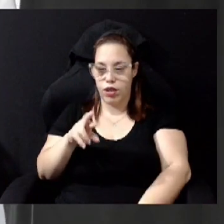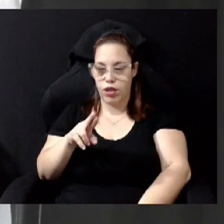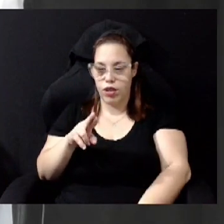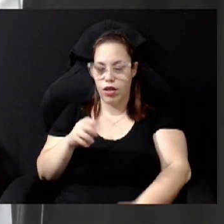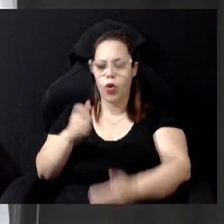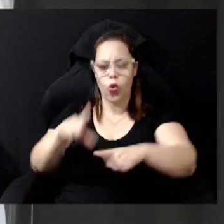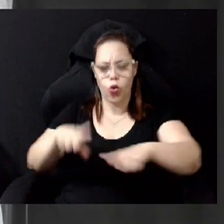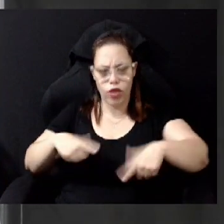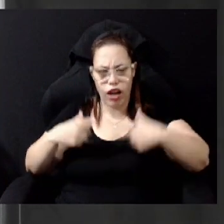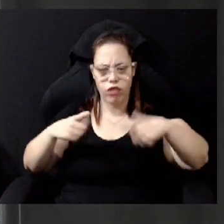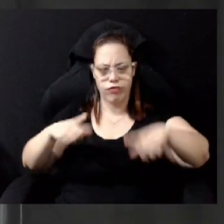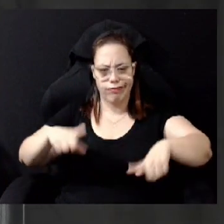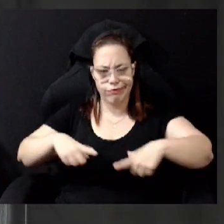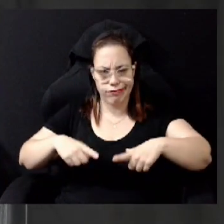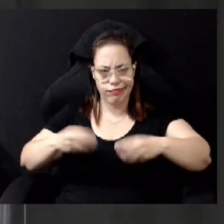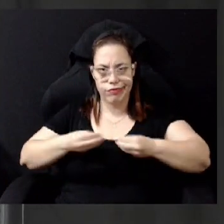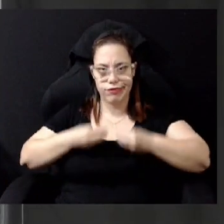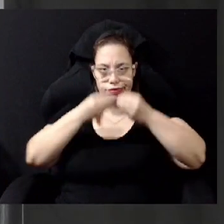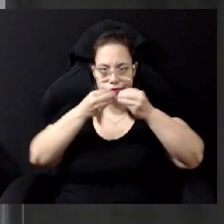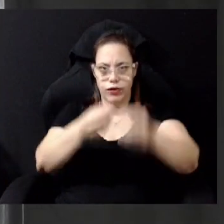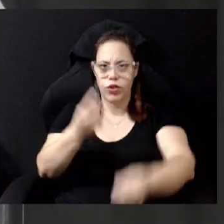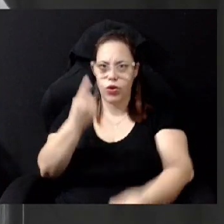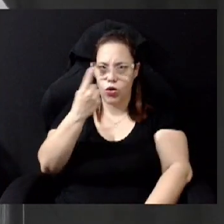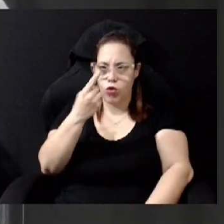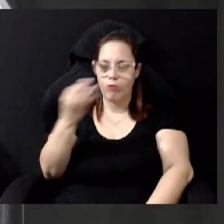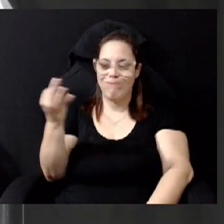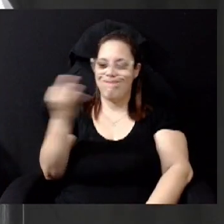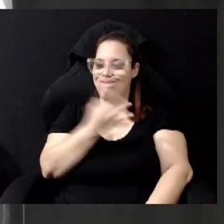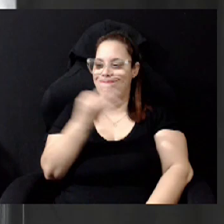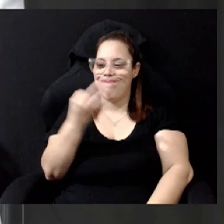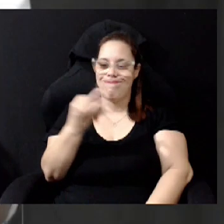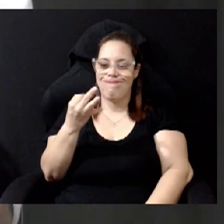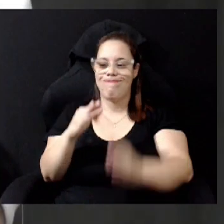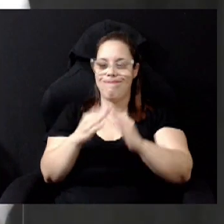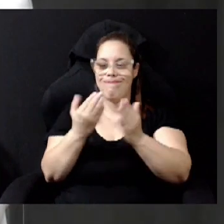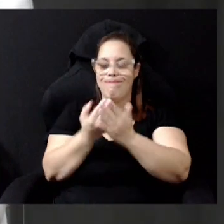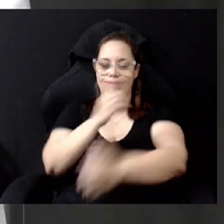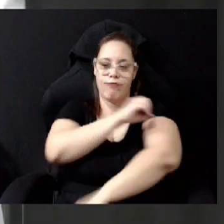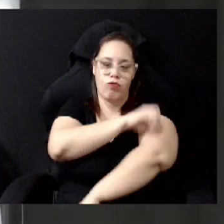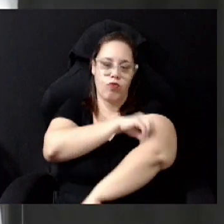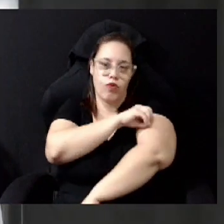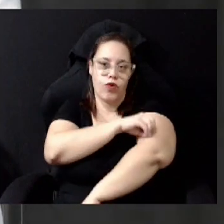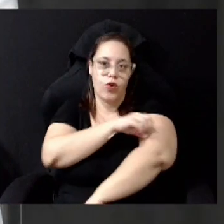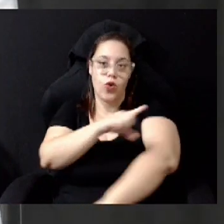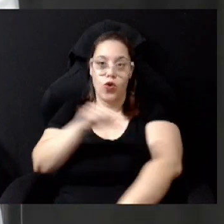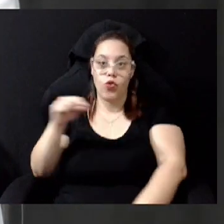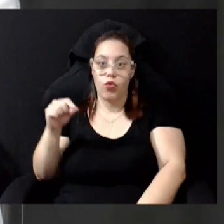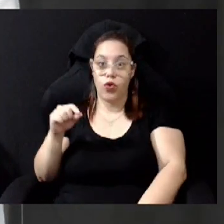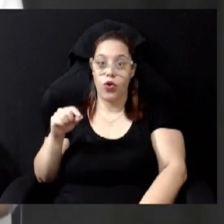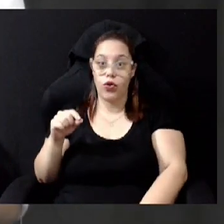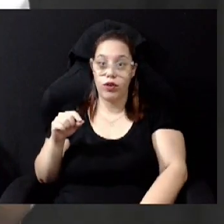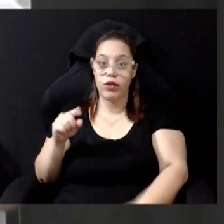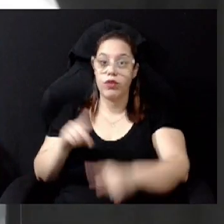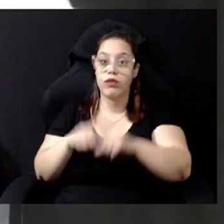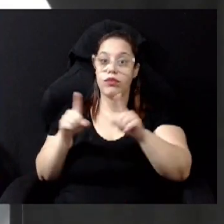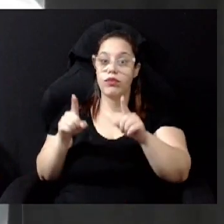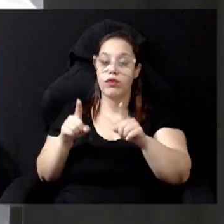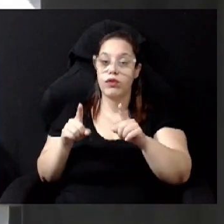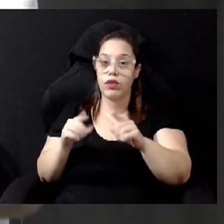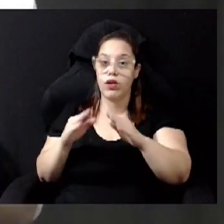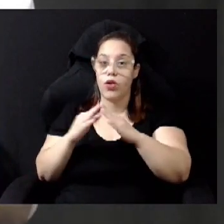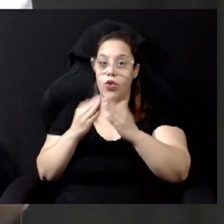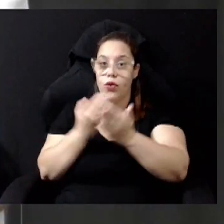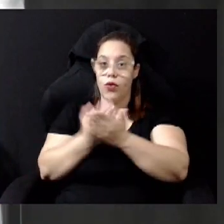vamos entregar mais uma super creche que será fora do padrão, mais uma escola de ensino fundamental que só de